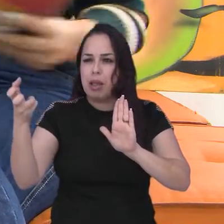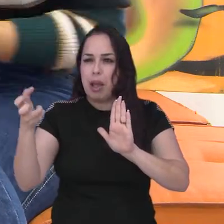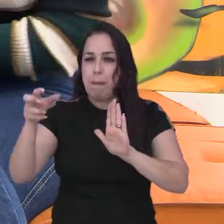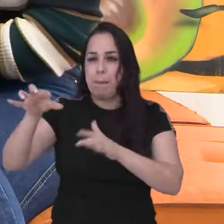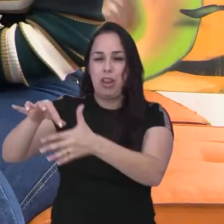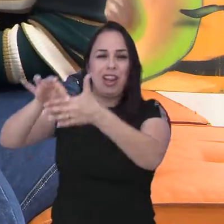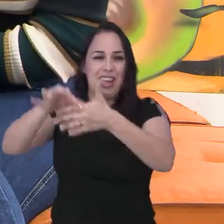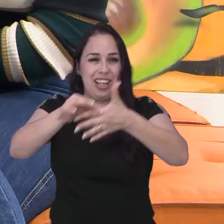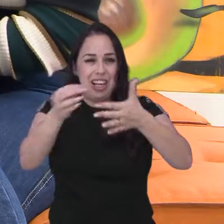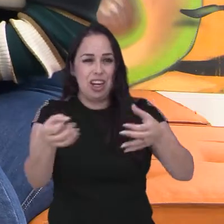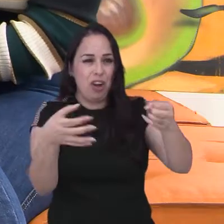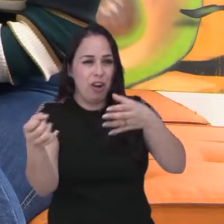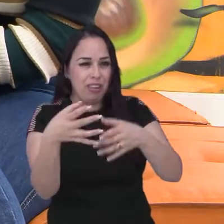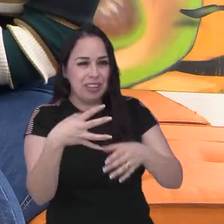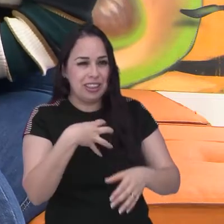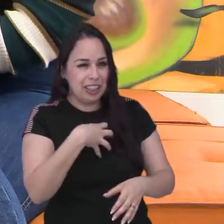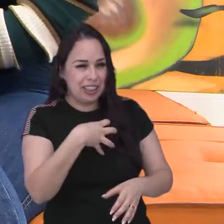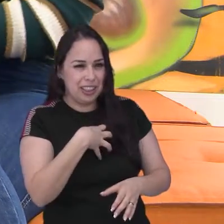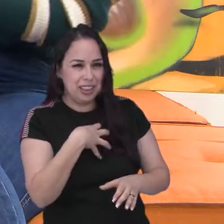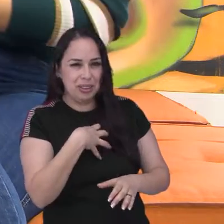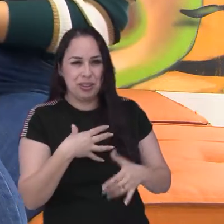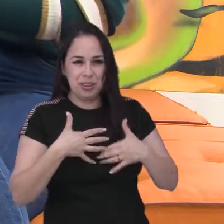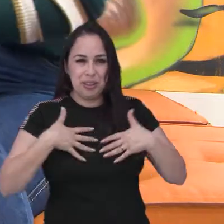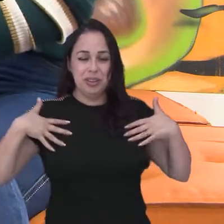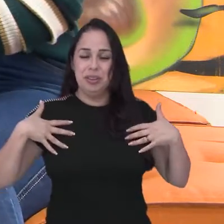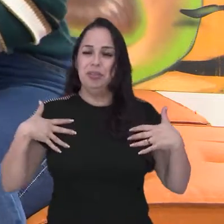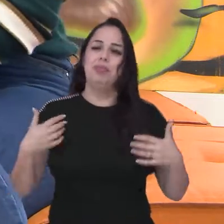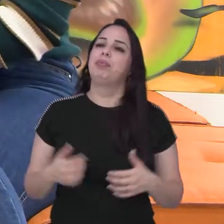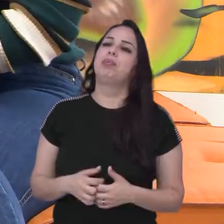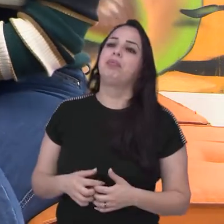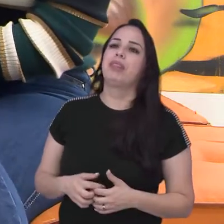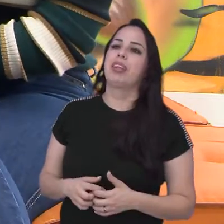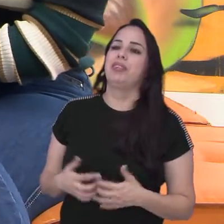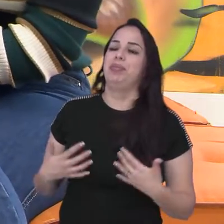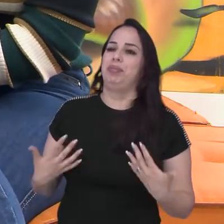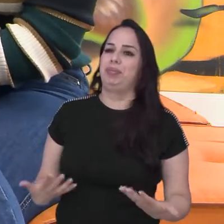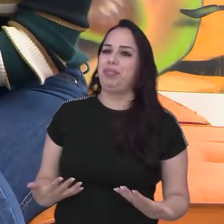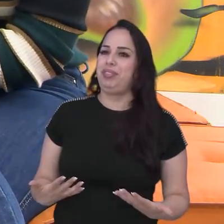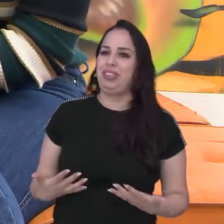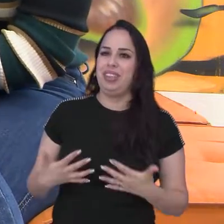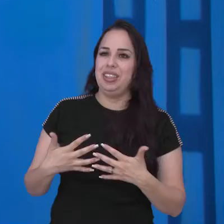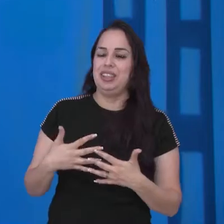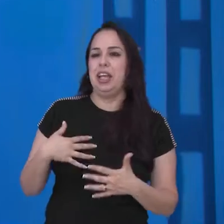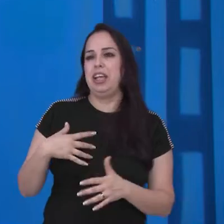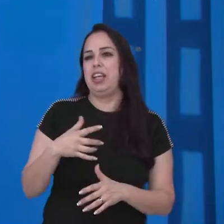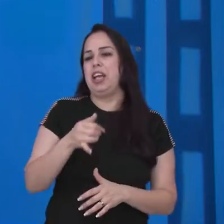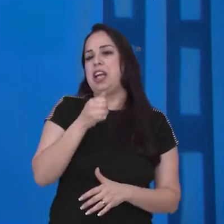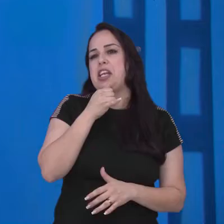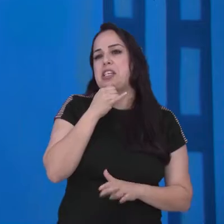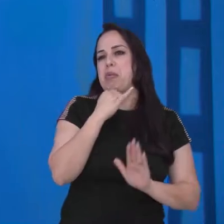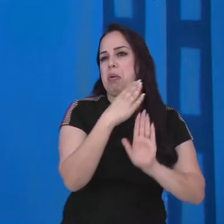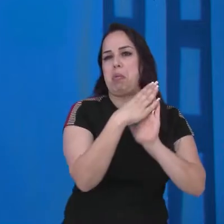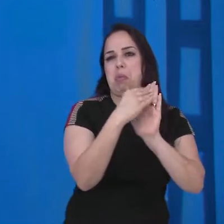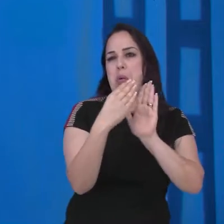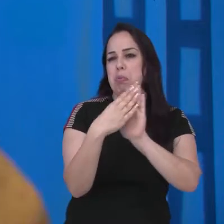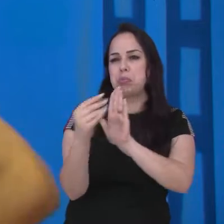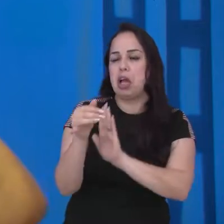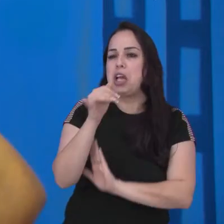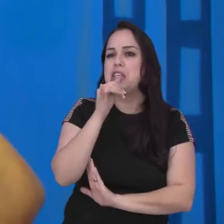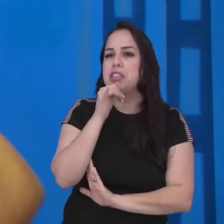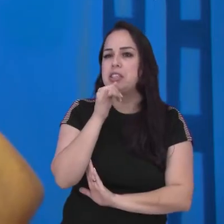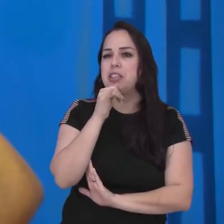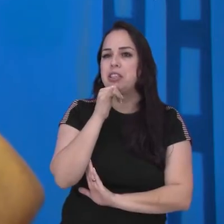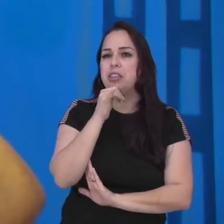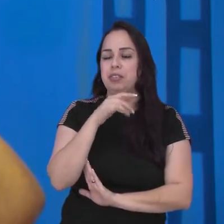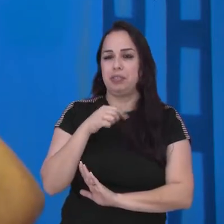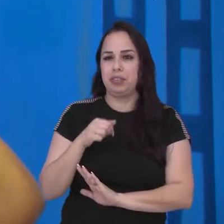lidenças surgindo a partir de você? Já tem várias. Eu tô sem jeitar já. E como é que é? A gente tem vários exemplos, assim, né?